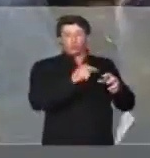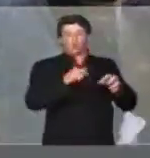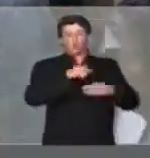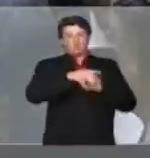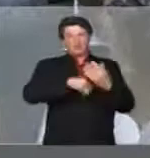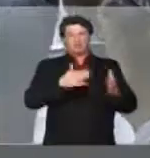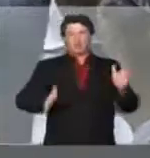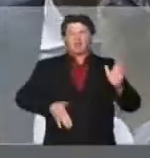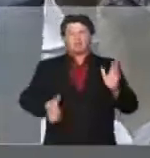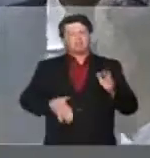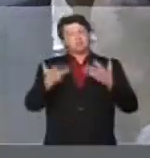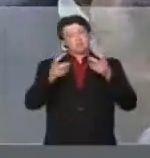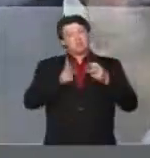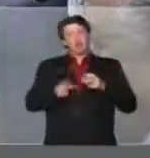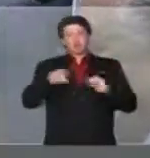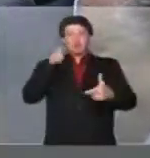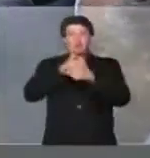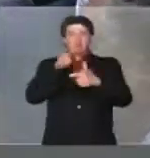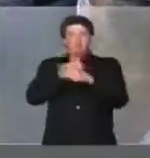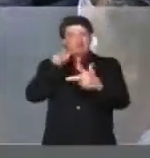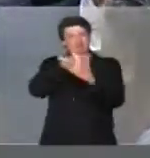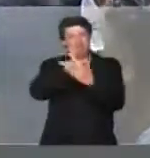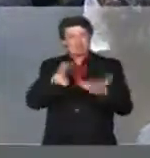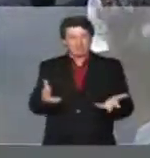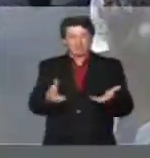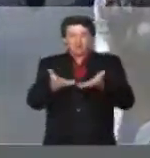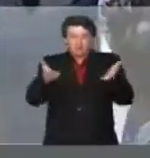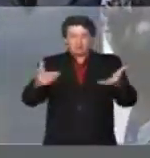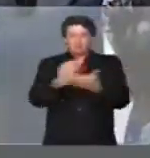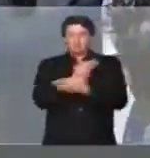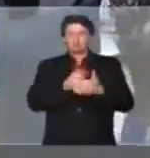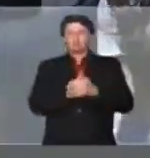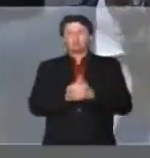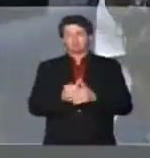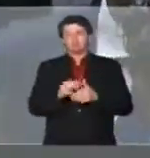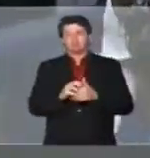baderneiros querem continuar agredindo. Seu presidente, essa é a providência de governo. Por favor, eu...